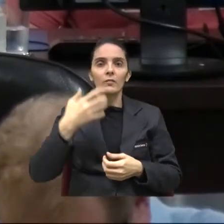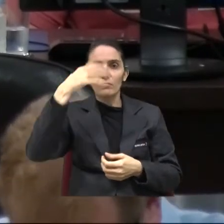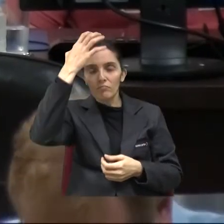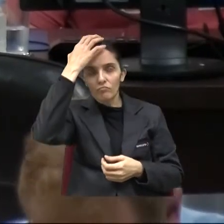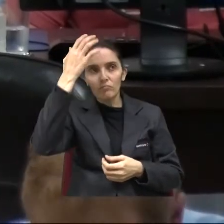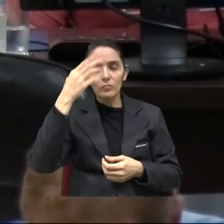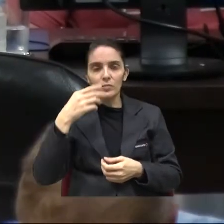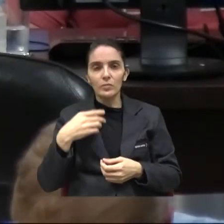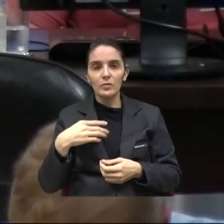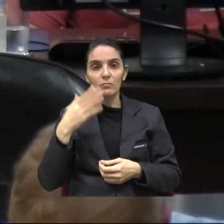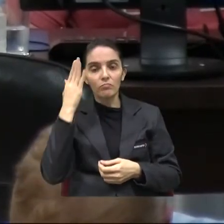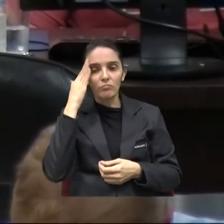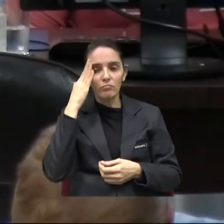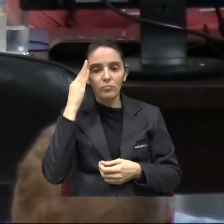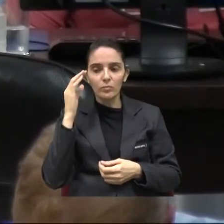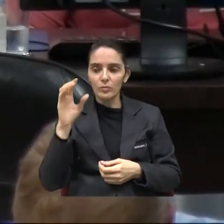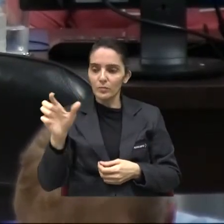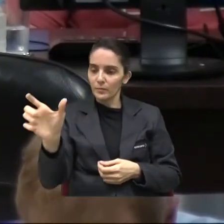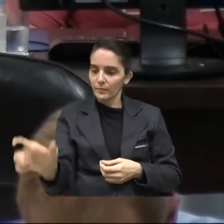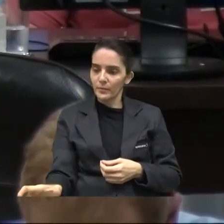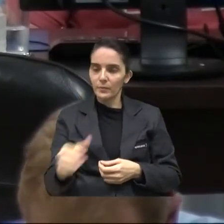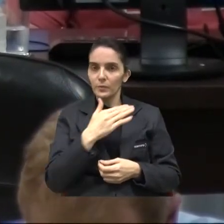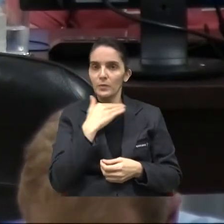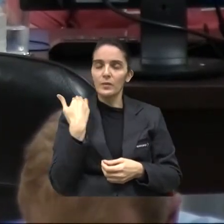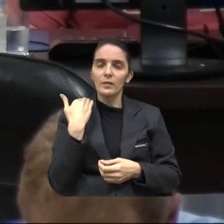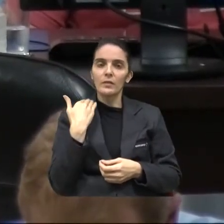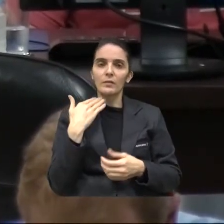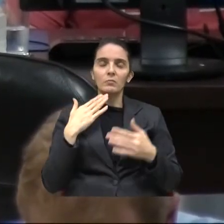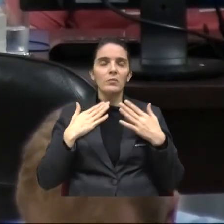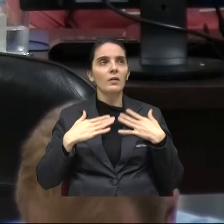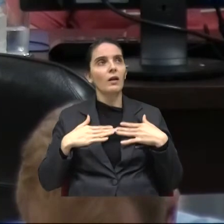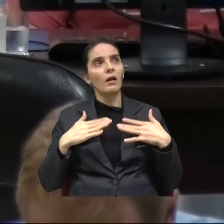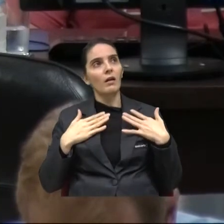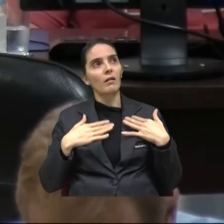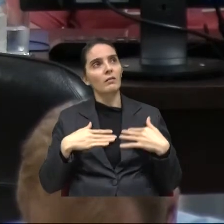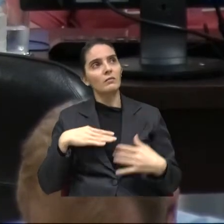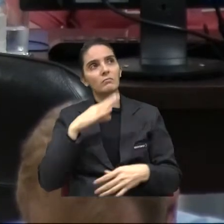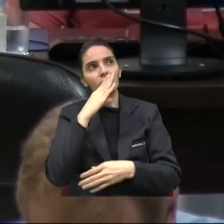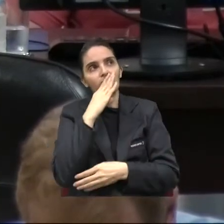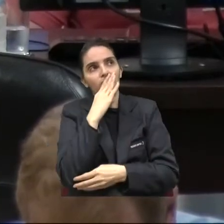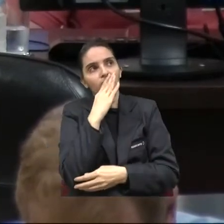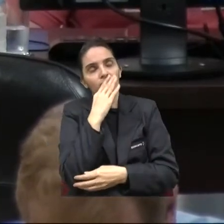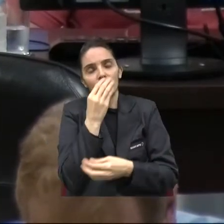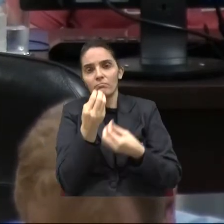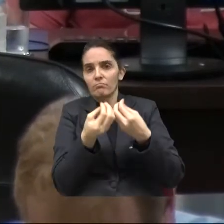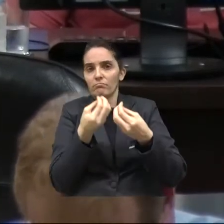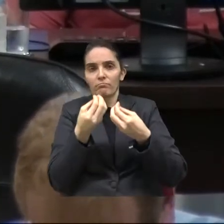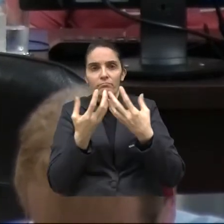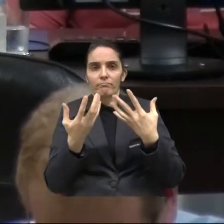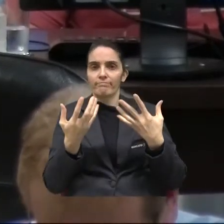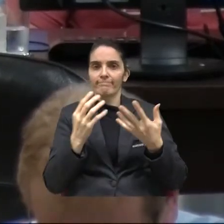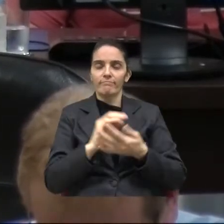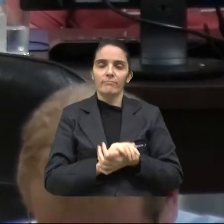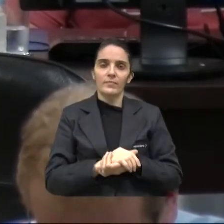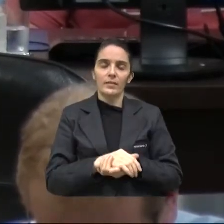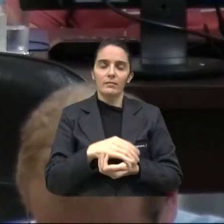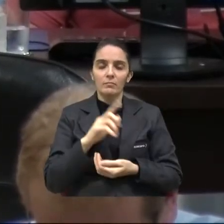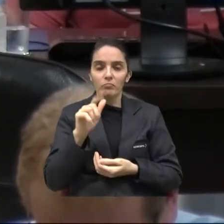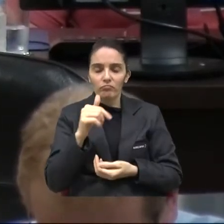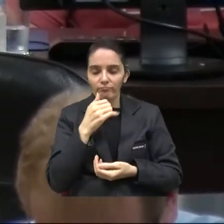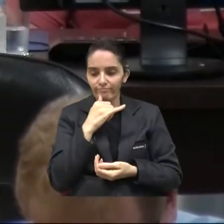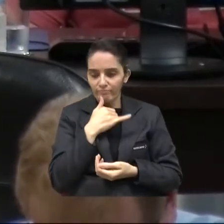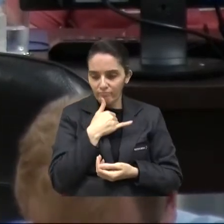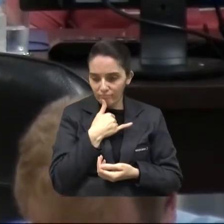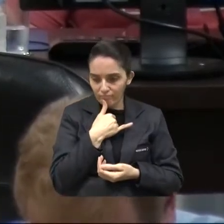eu fiquei assim, calmo, calado, não sabia o que fazer, não sabia o que falar. E eu fiquei muito triste,